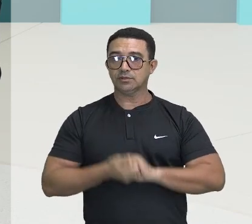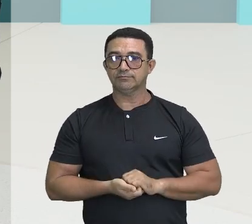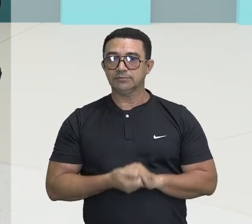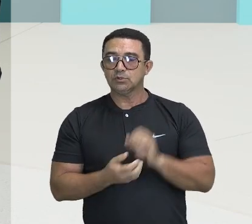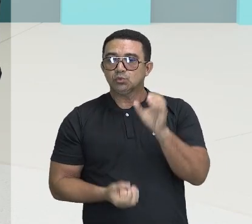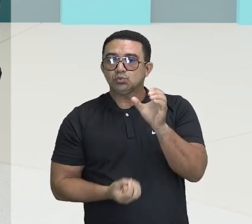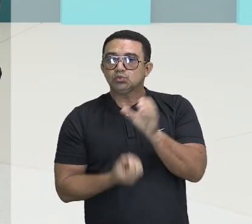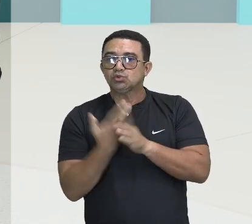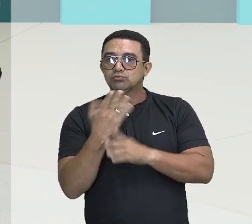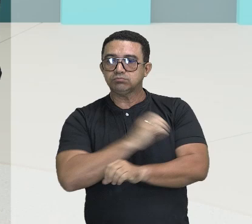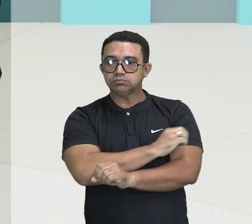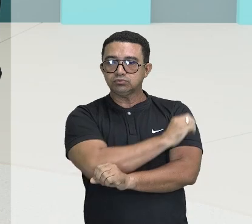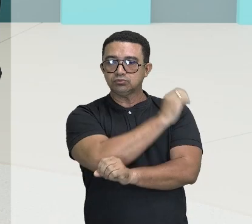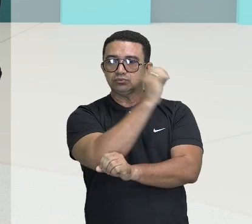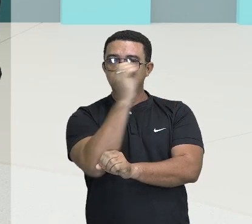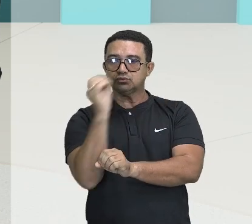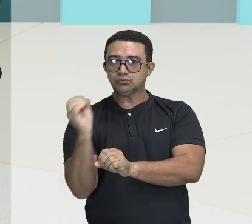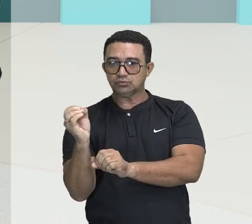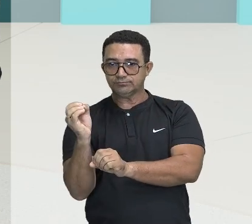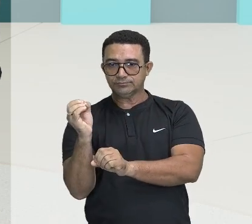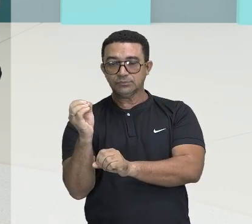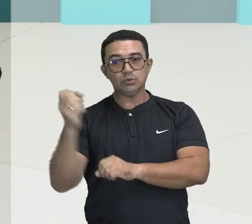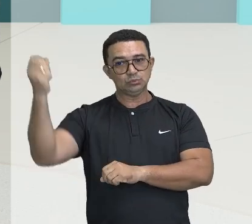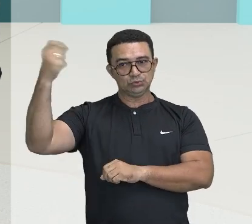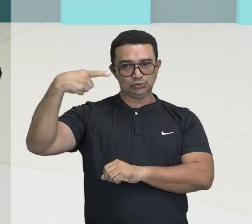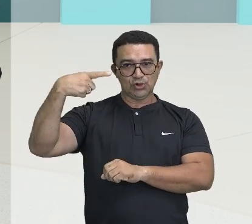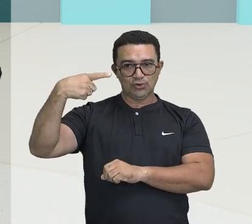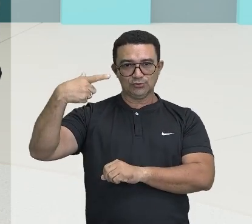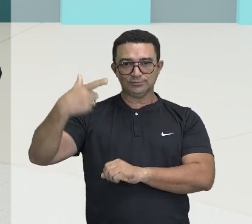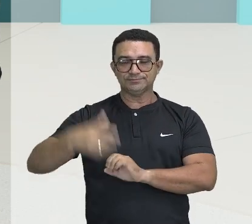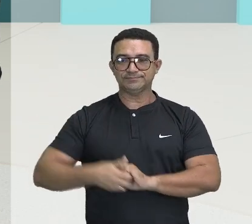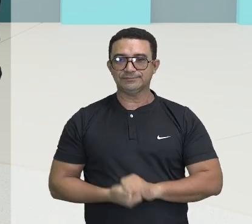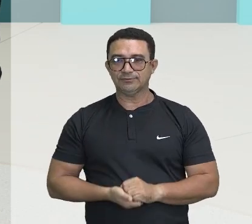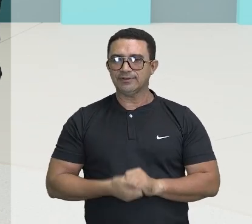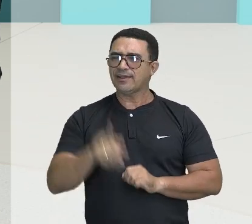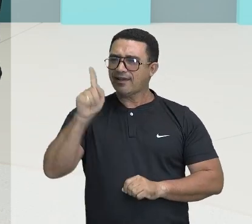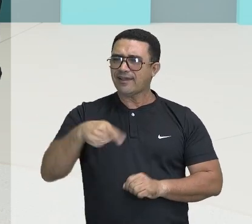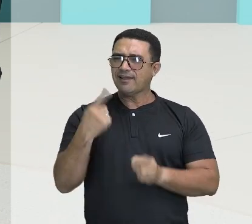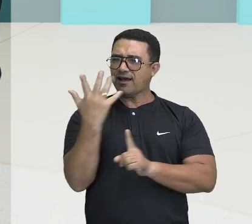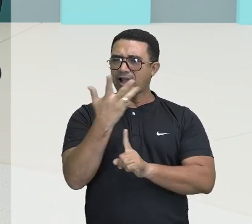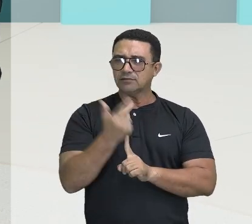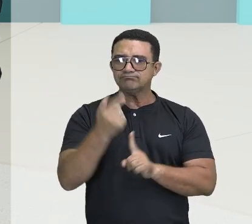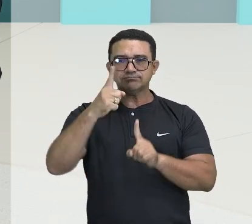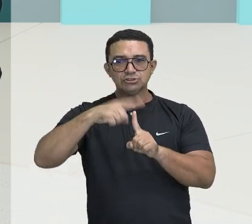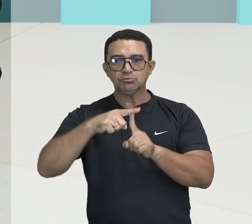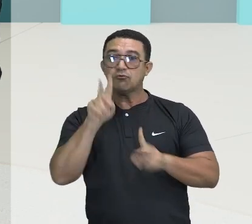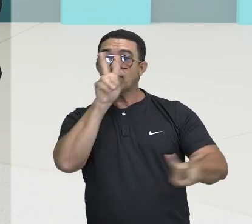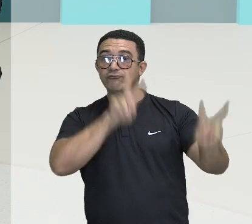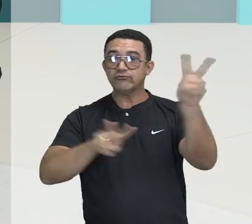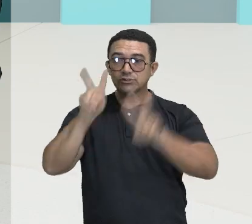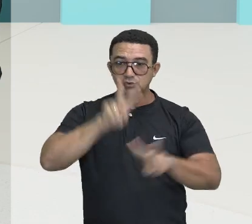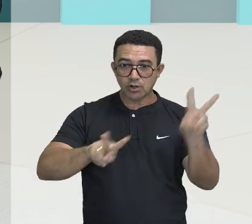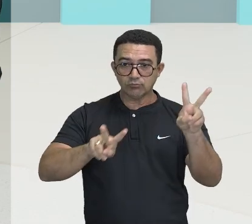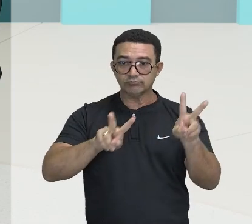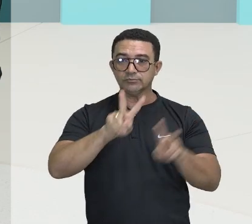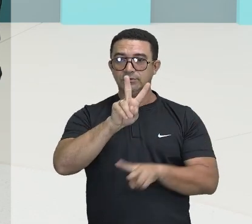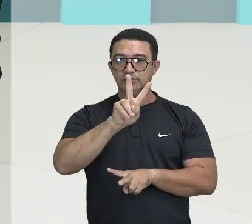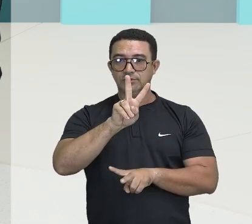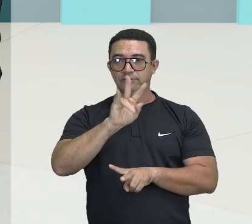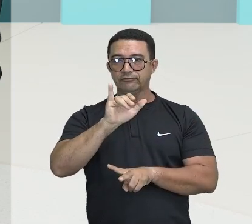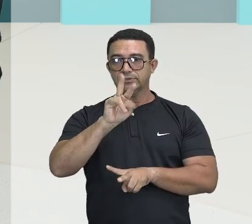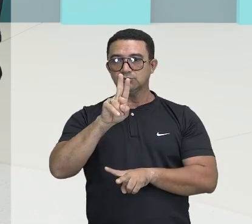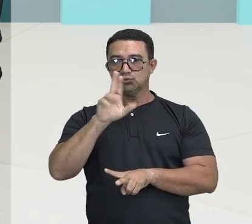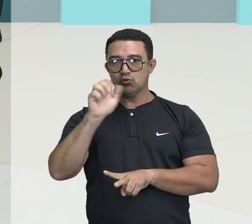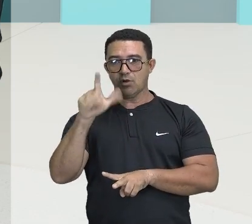do Sol. É uma arte visual, certo? Ela foi pintada por um pintor muito famoso